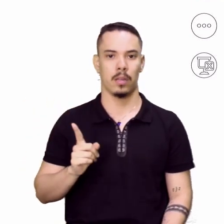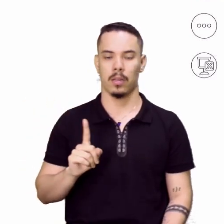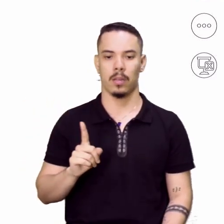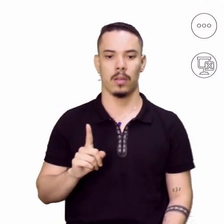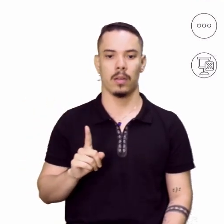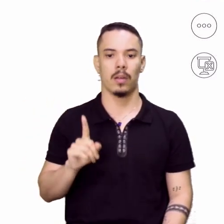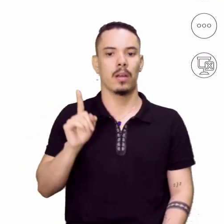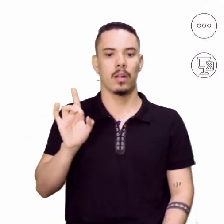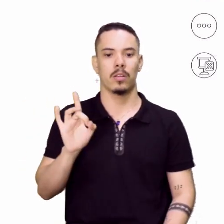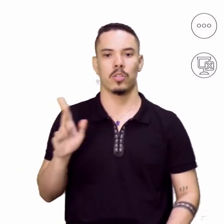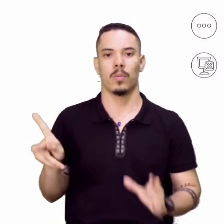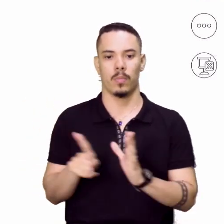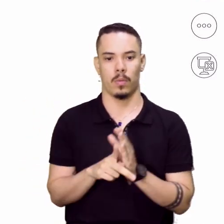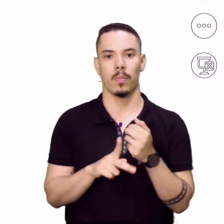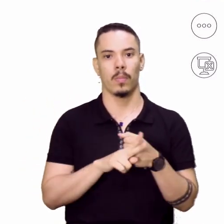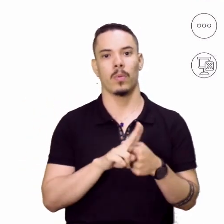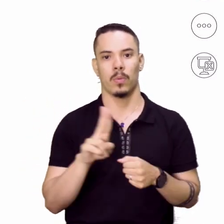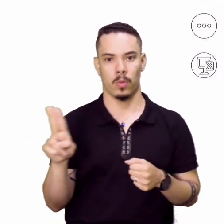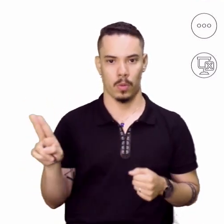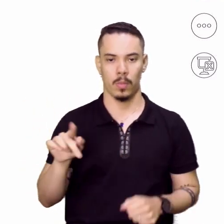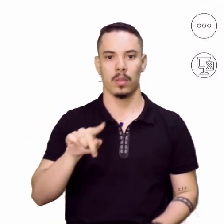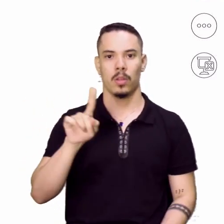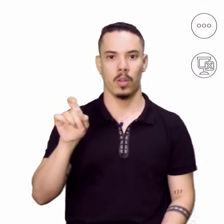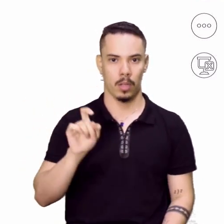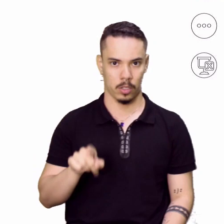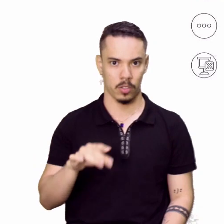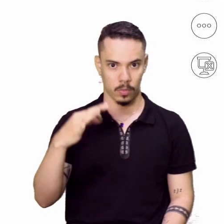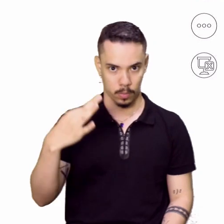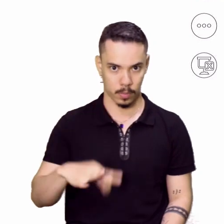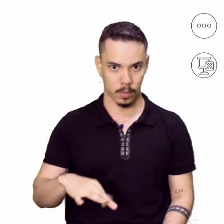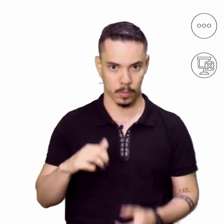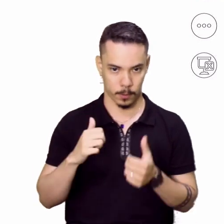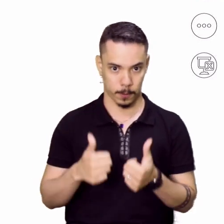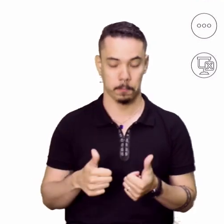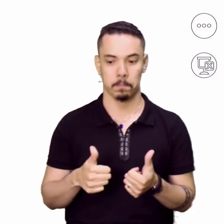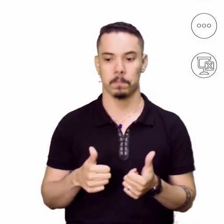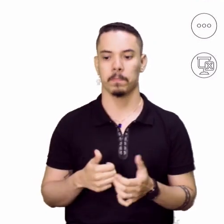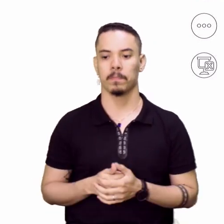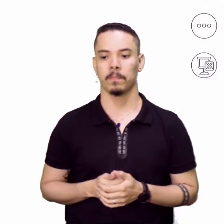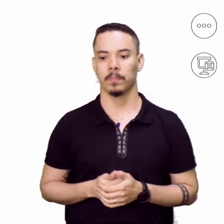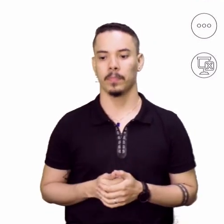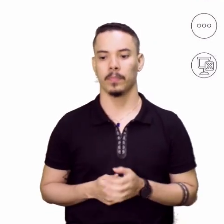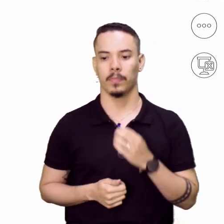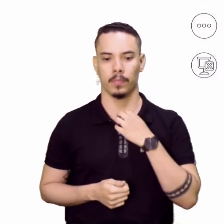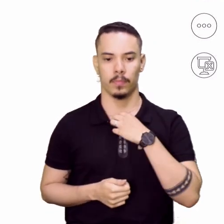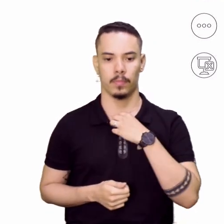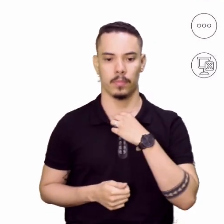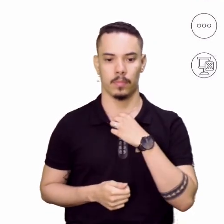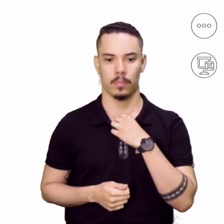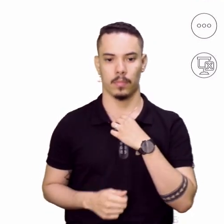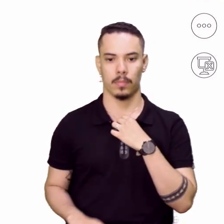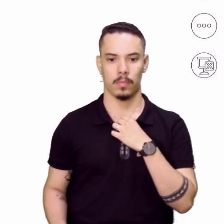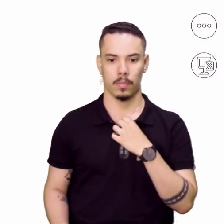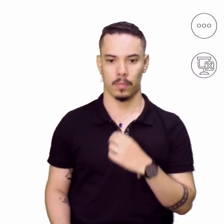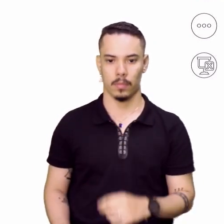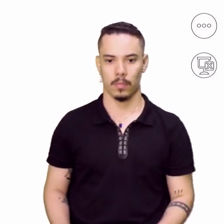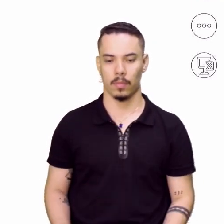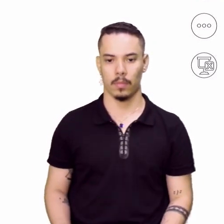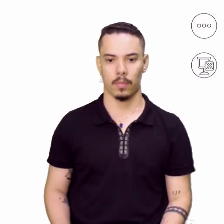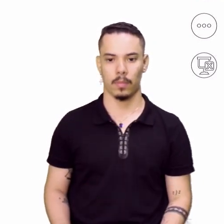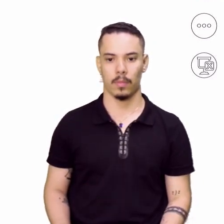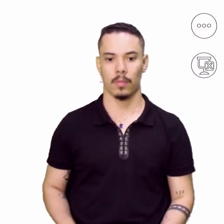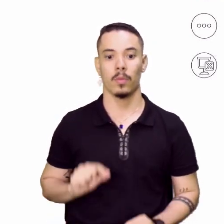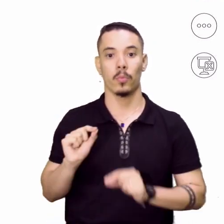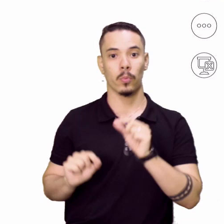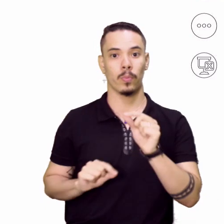além de ele só trabalha com pronome interrogativo mesmo tô viajei aqui agora e então vamos lá What Will You do O